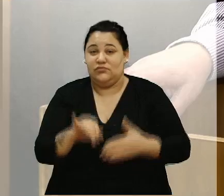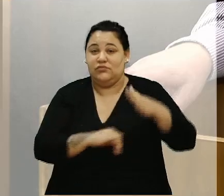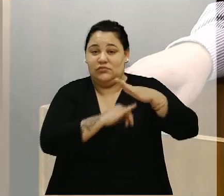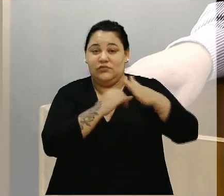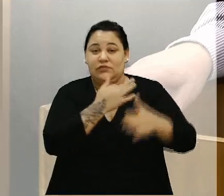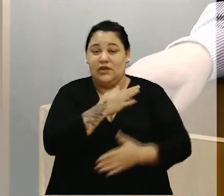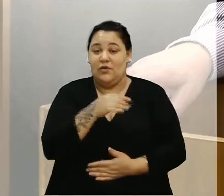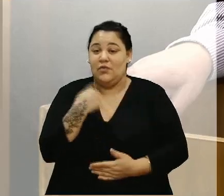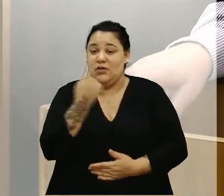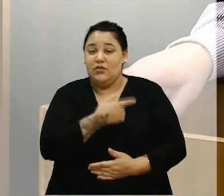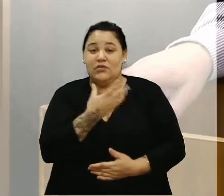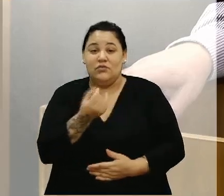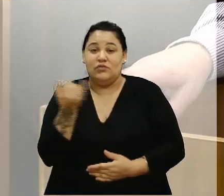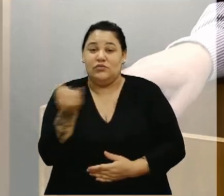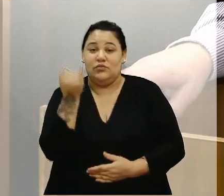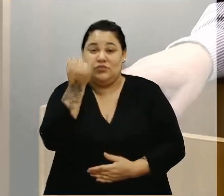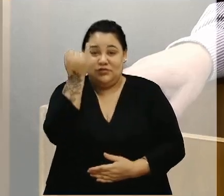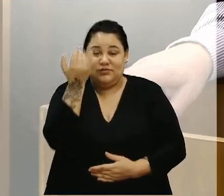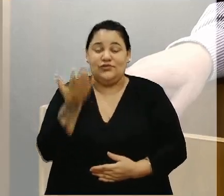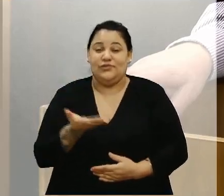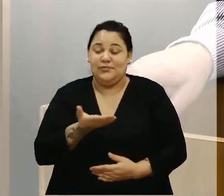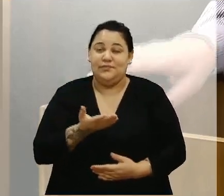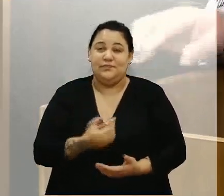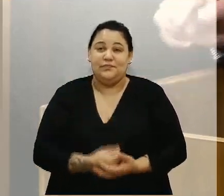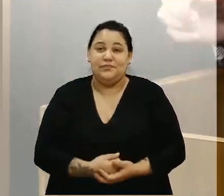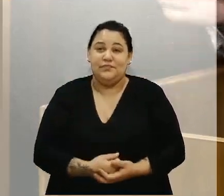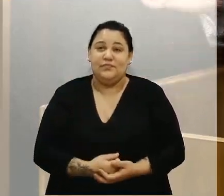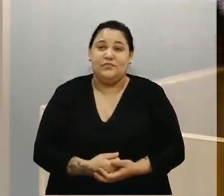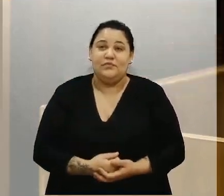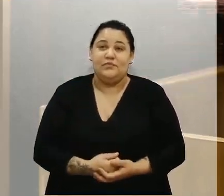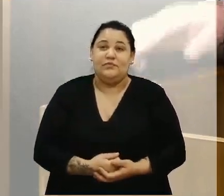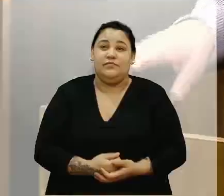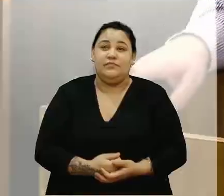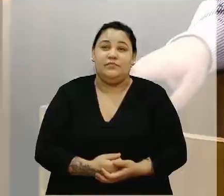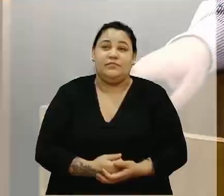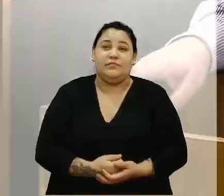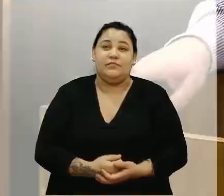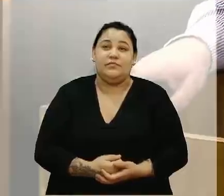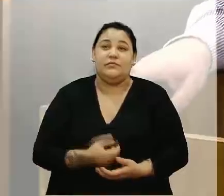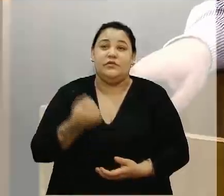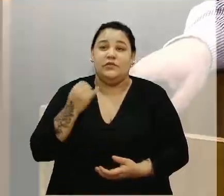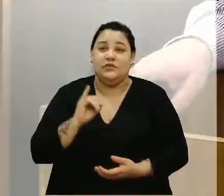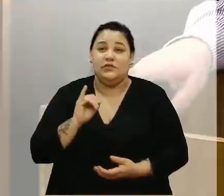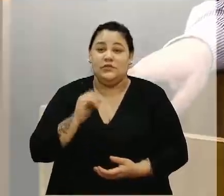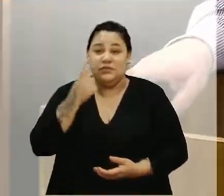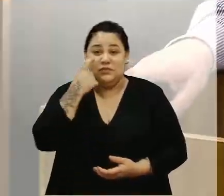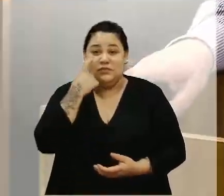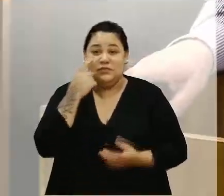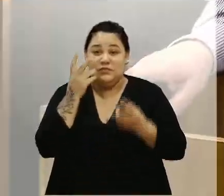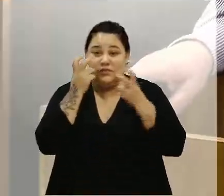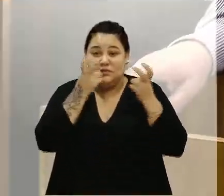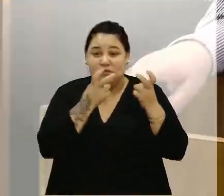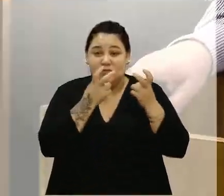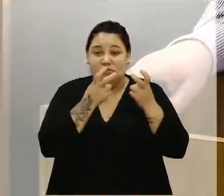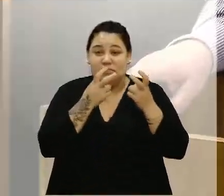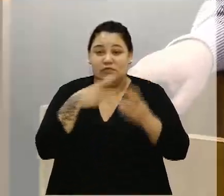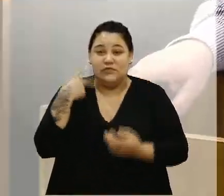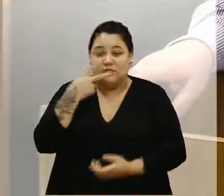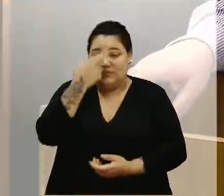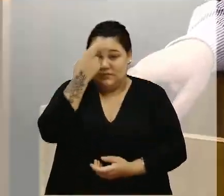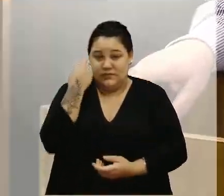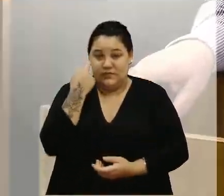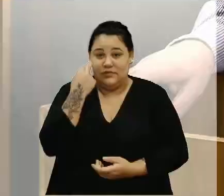para nós, a importância que tem. Se a gente lembrar um pouquinho, der 2 passinhos para trás, vereador Rafael, a gente vai lembrar,